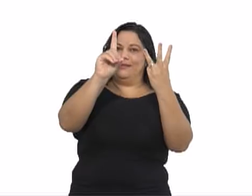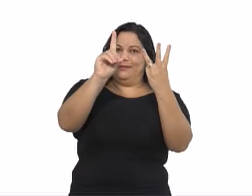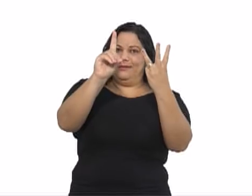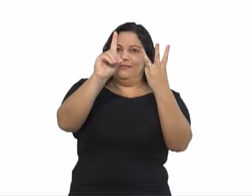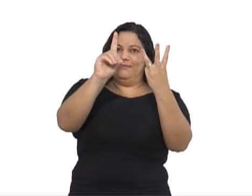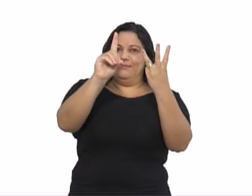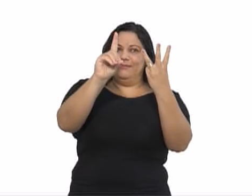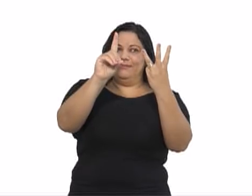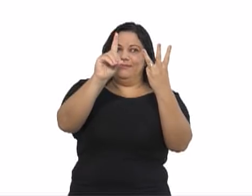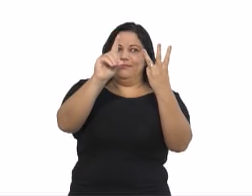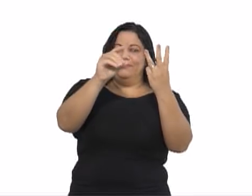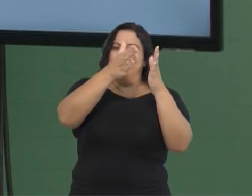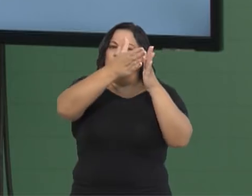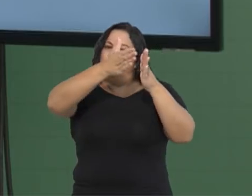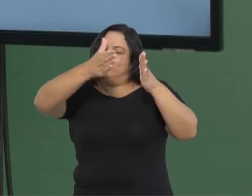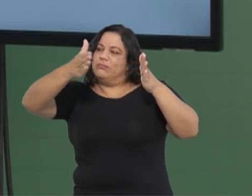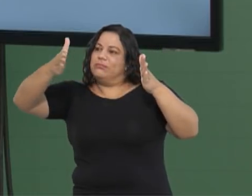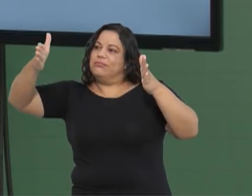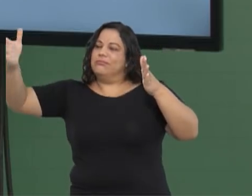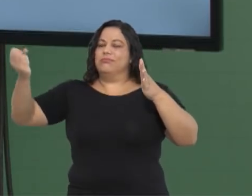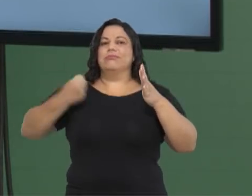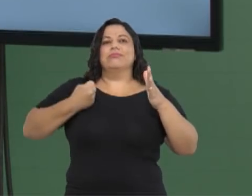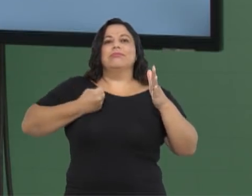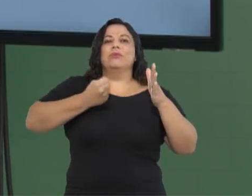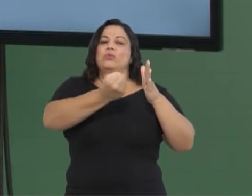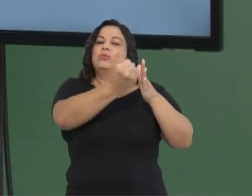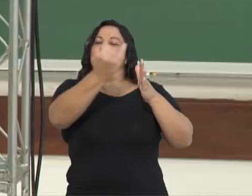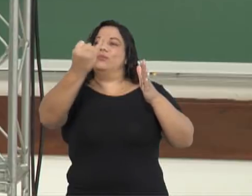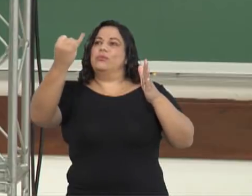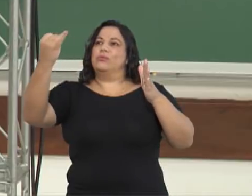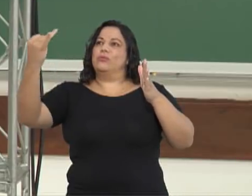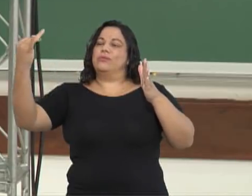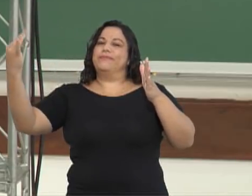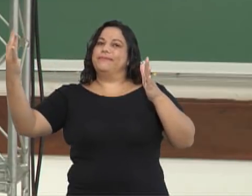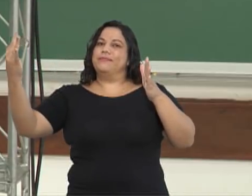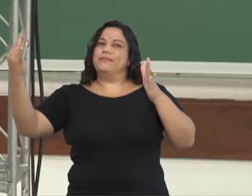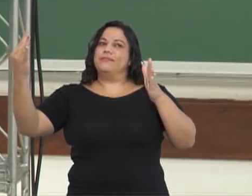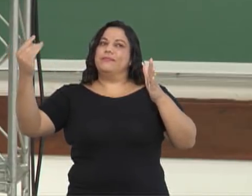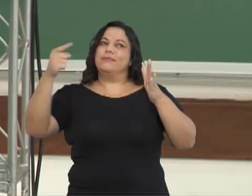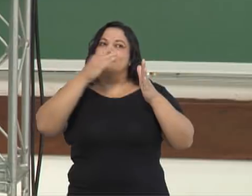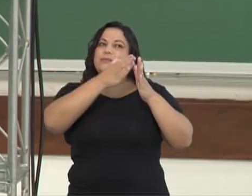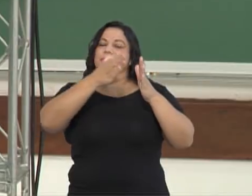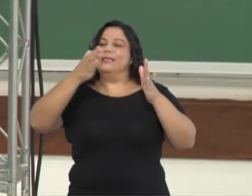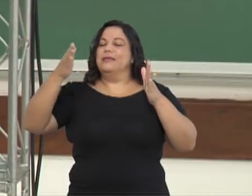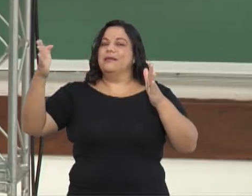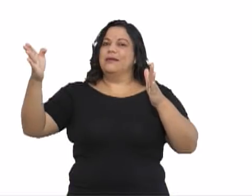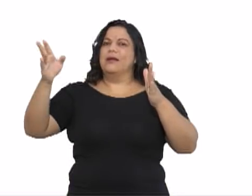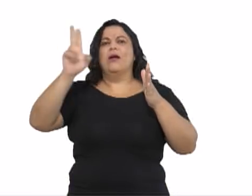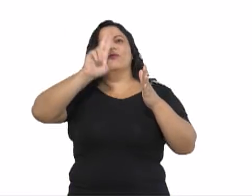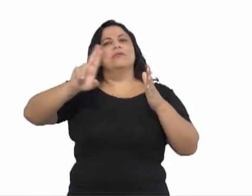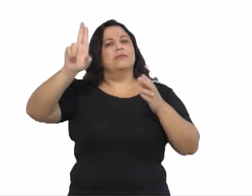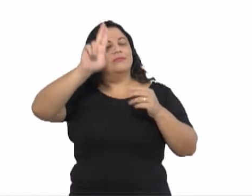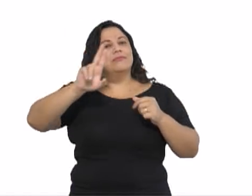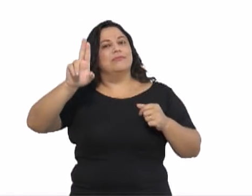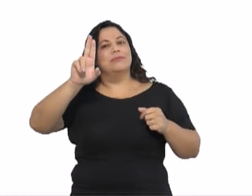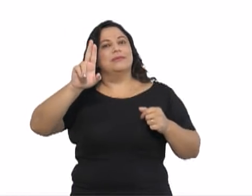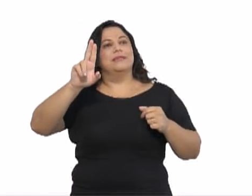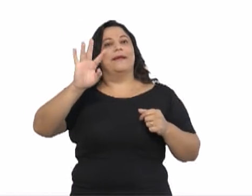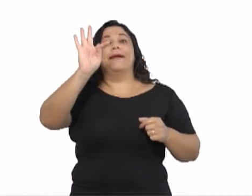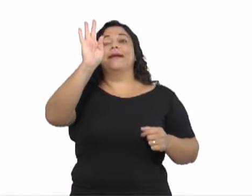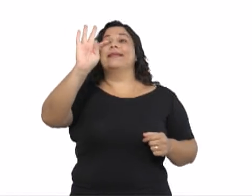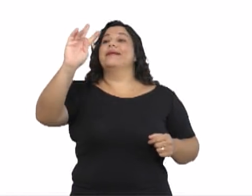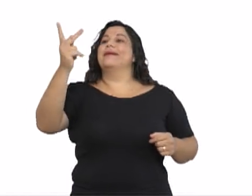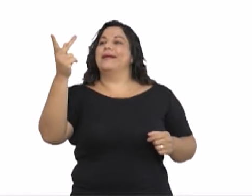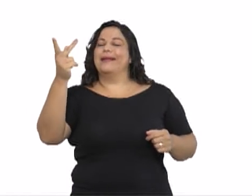Para todos os outros numerais ordinais, nós vamos usar a terminação